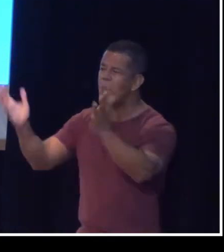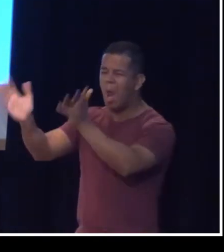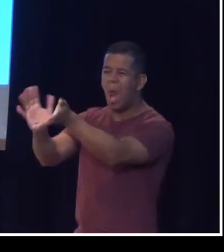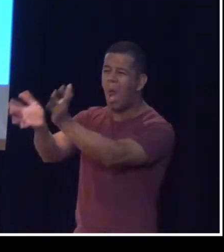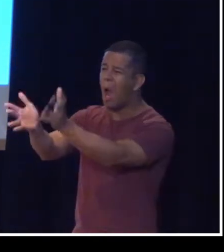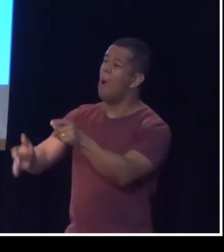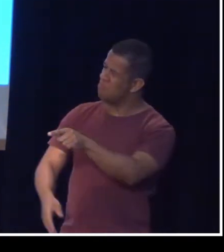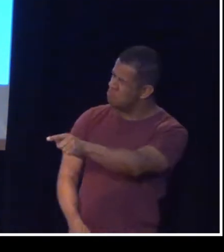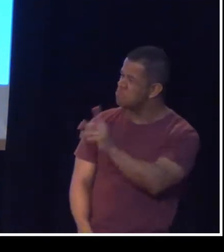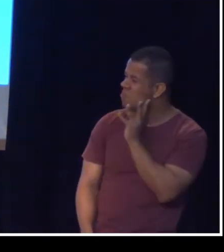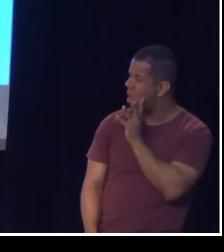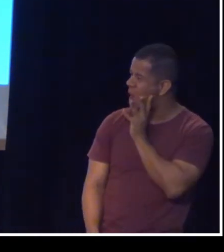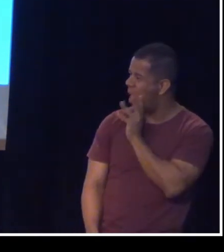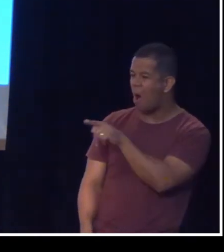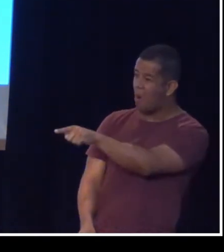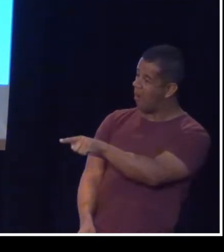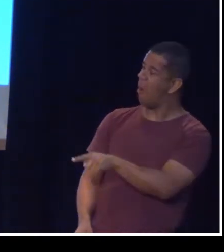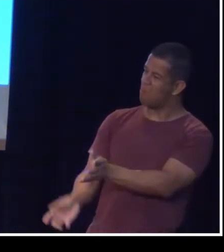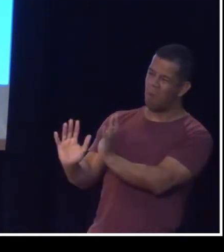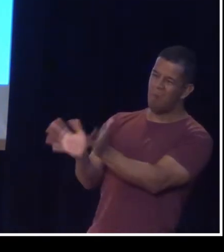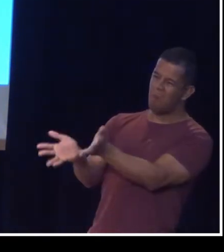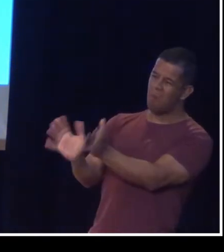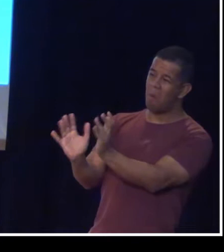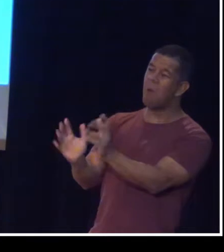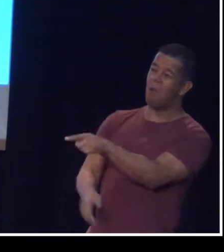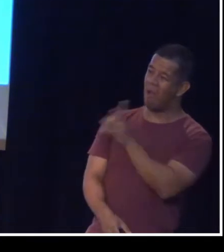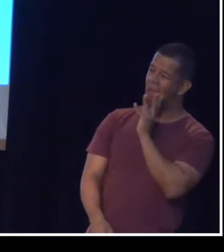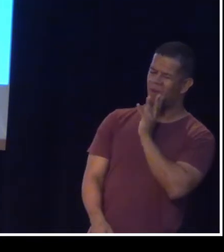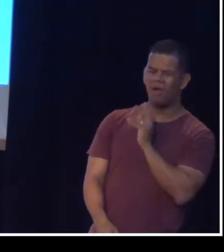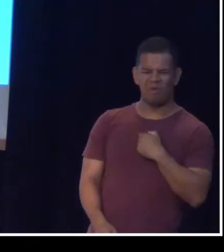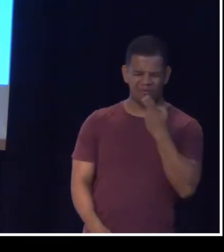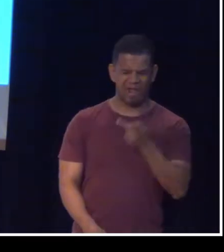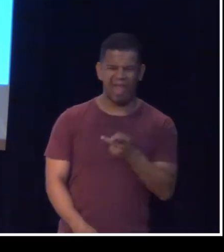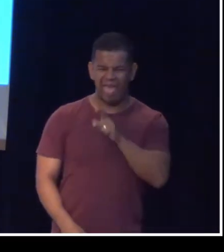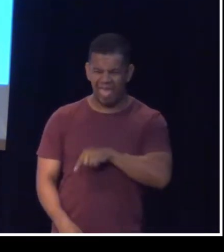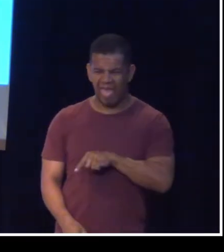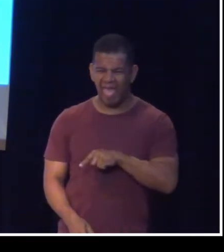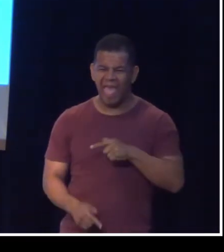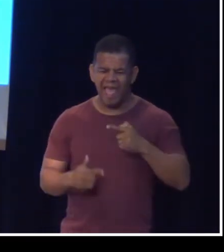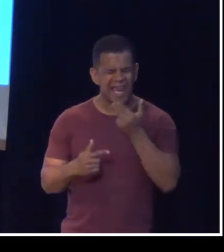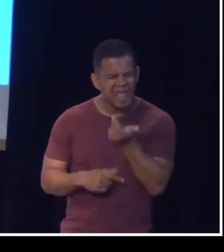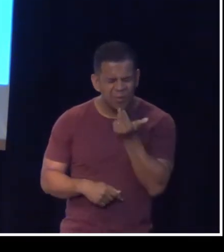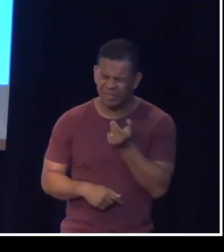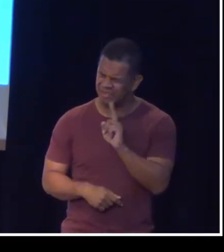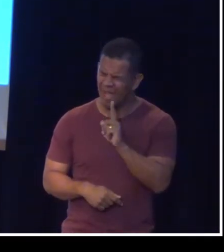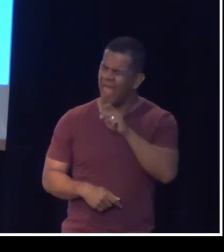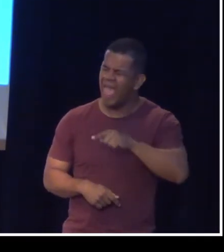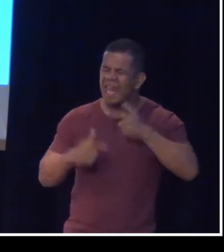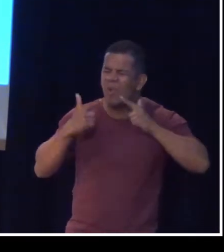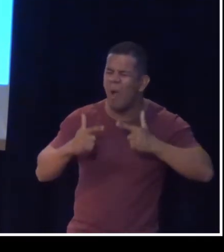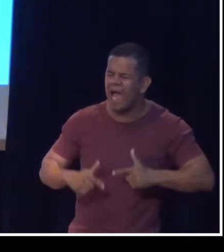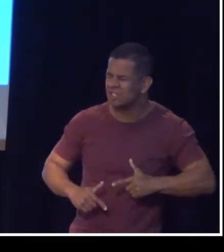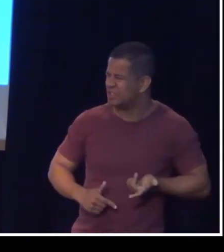máximo a capacidade das pessoas balançarem a mãozinha. Mas eu nunca digo que é uma língua, eu digo que é uma linguagem. Eu nunca sei o que elas estão